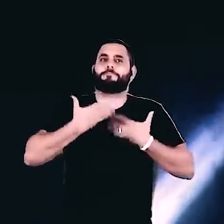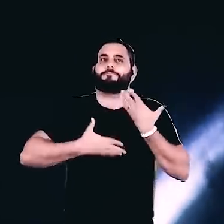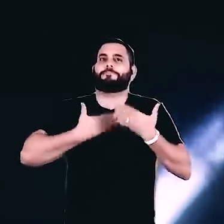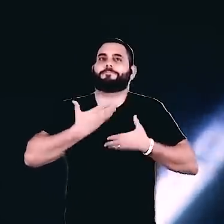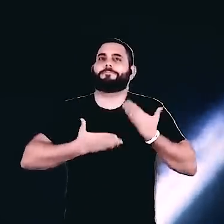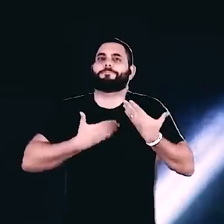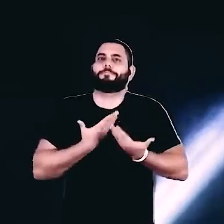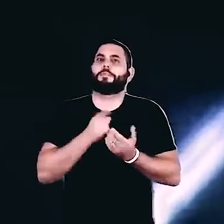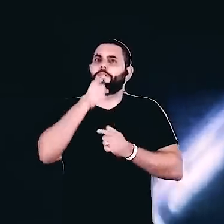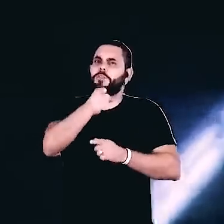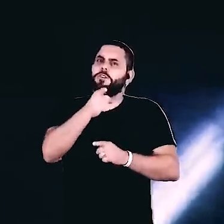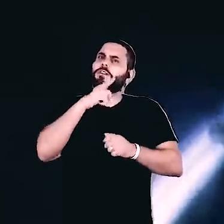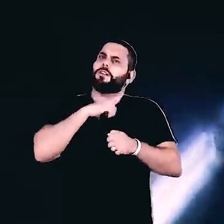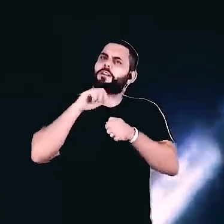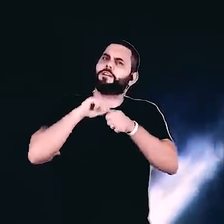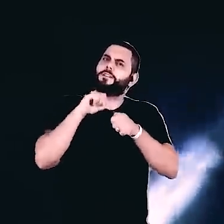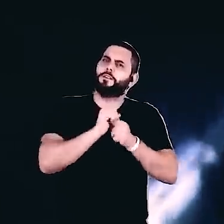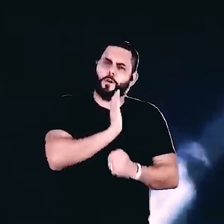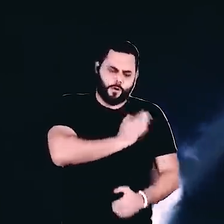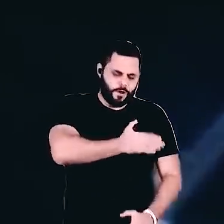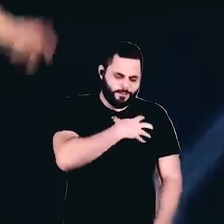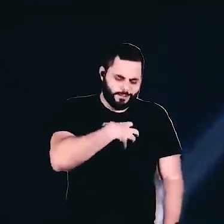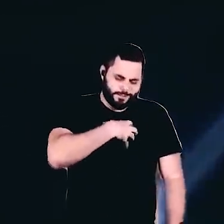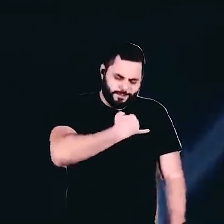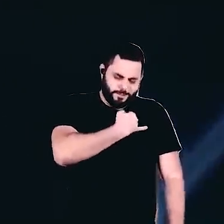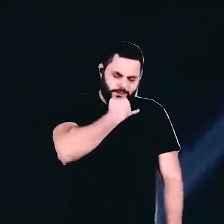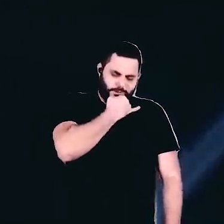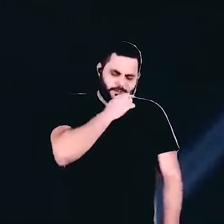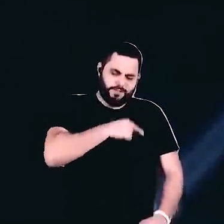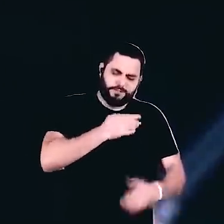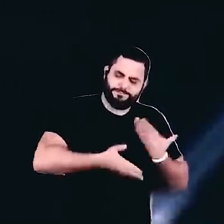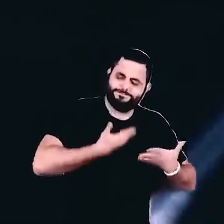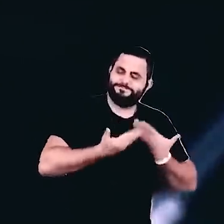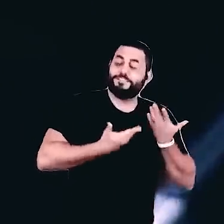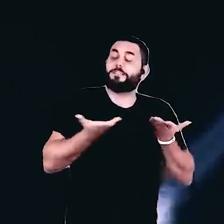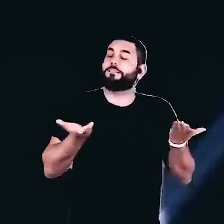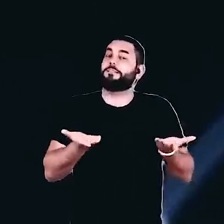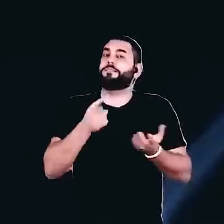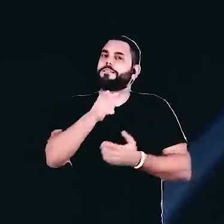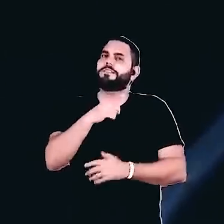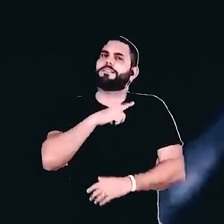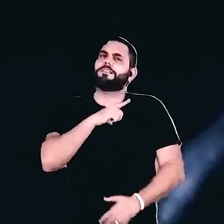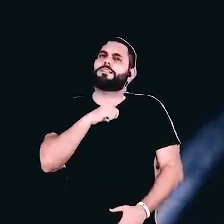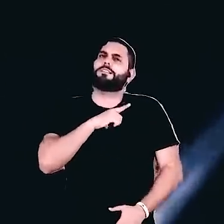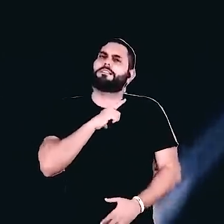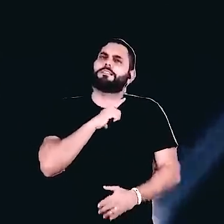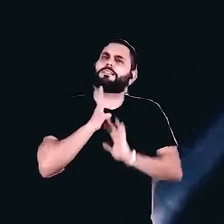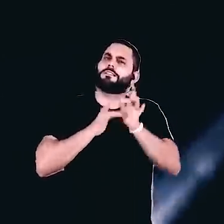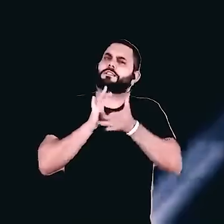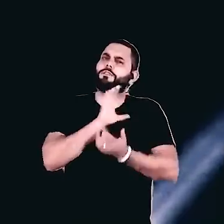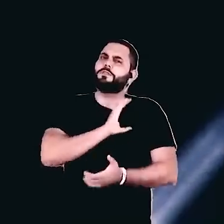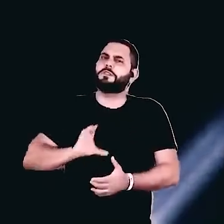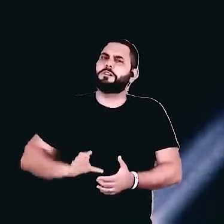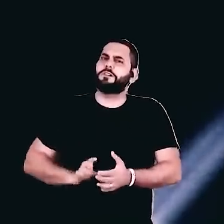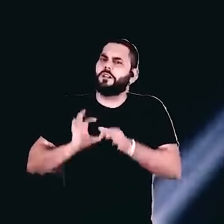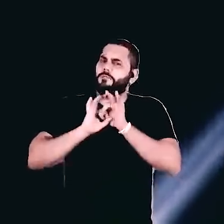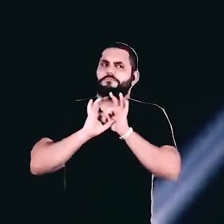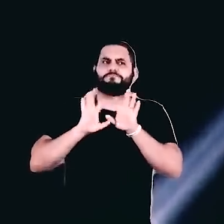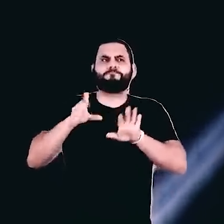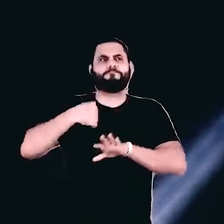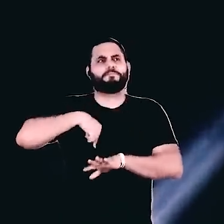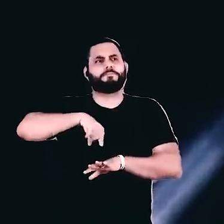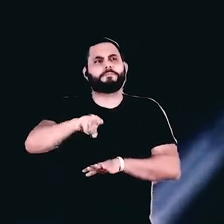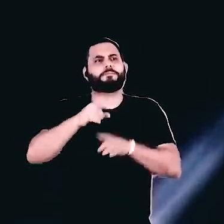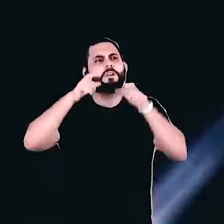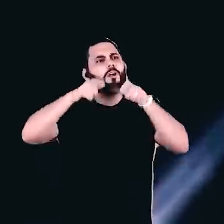irmão, tem reanimado o coração dos santos. Por isso mesmo, tendo em Cristo plena liberdade para mandar,